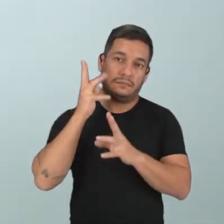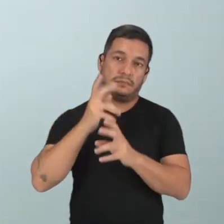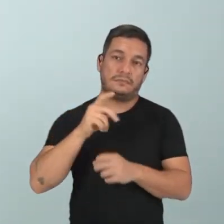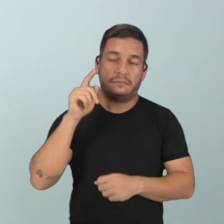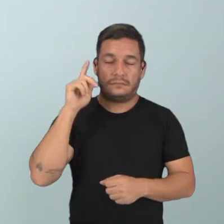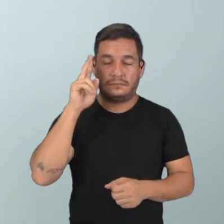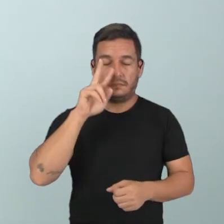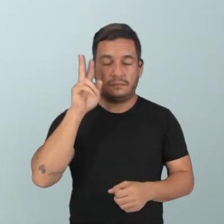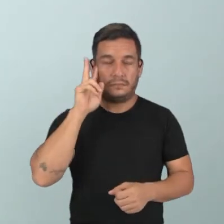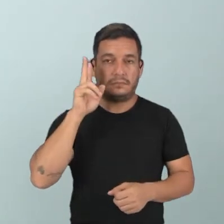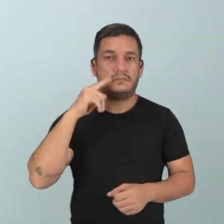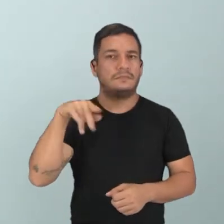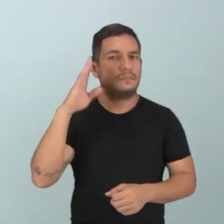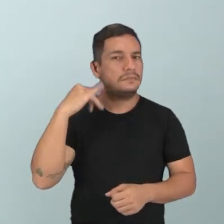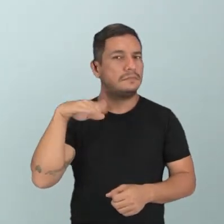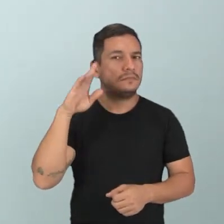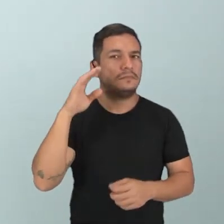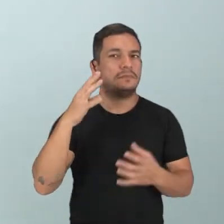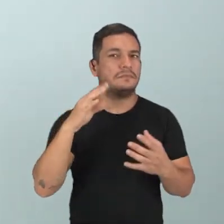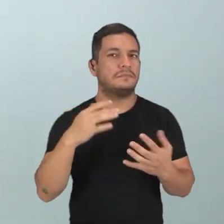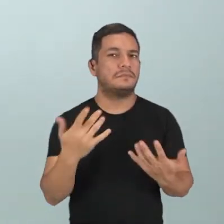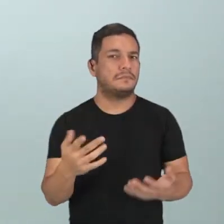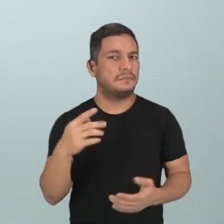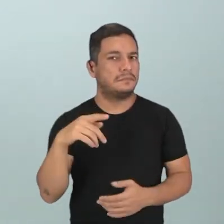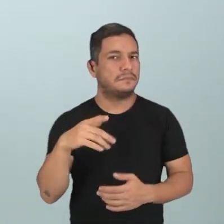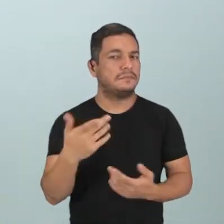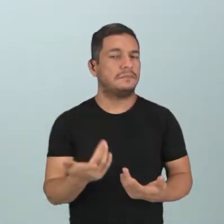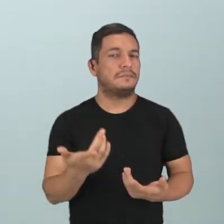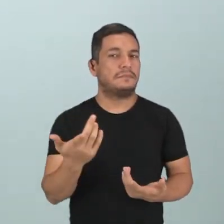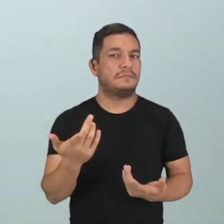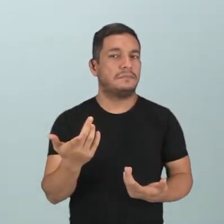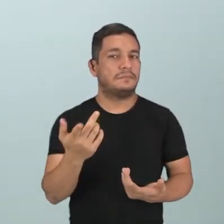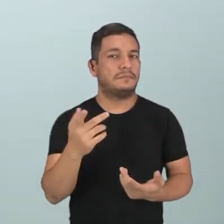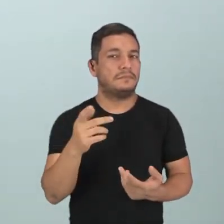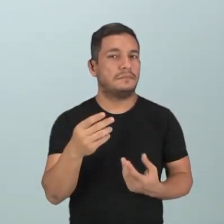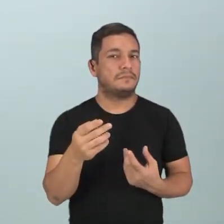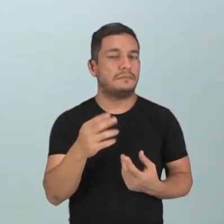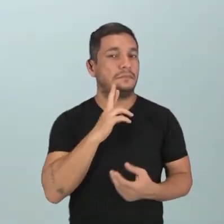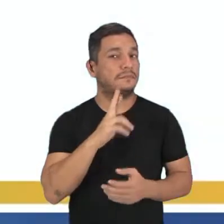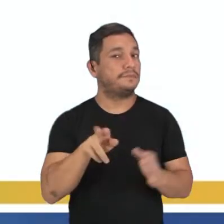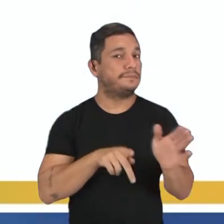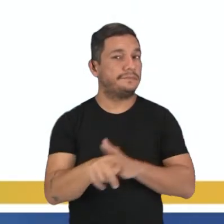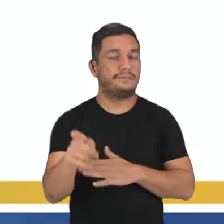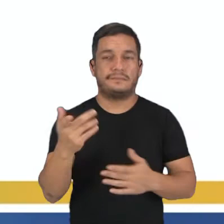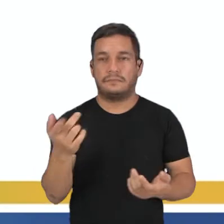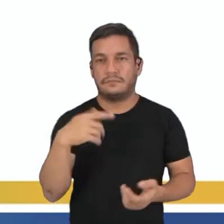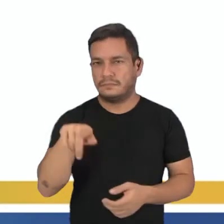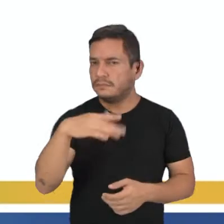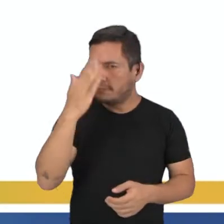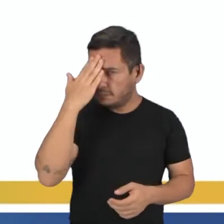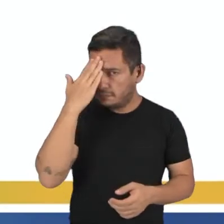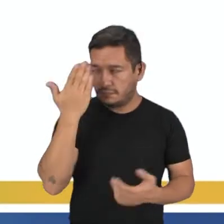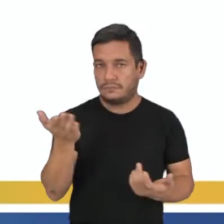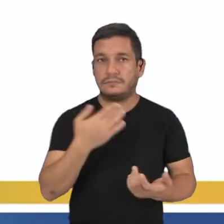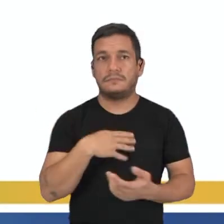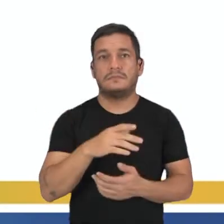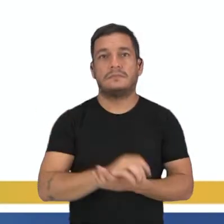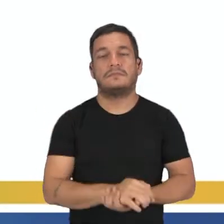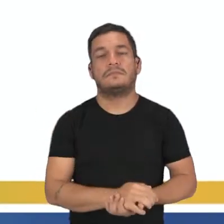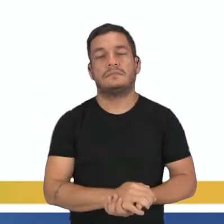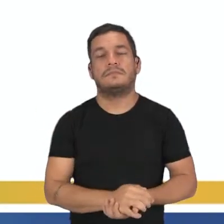eu sei que você sabe muito então Vamos responder a essa questão vamos lá agora